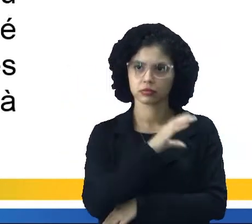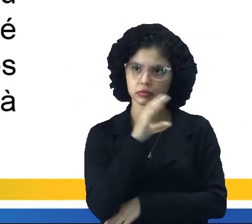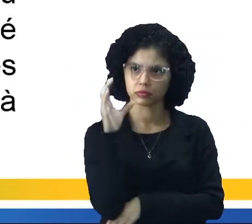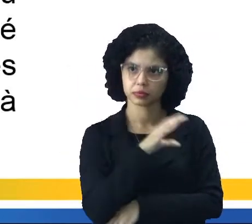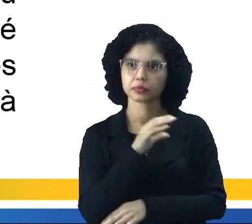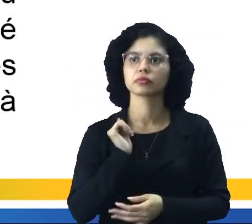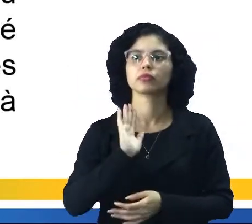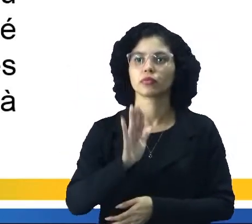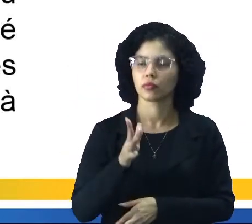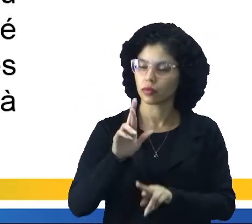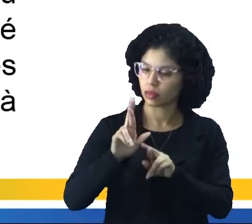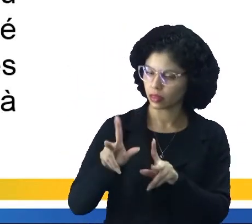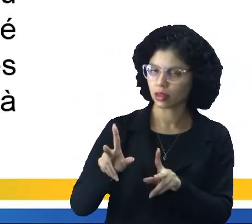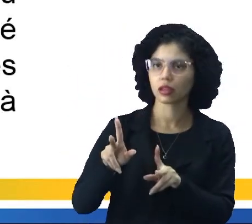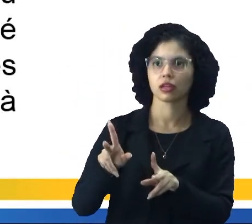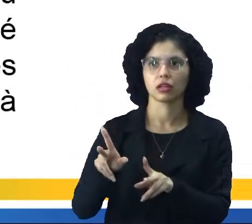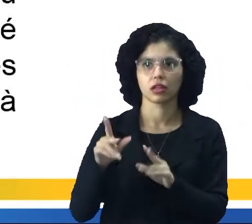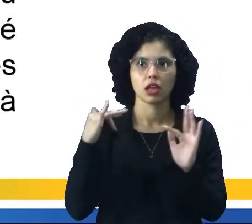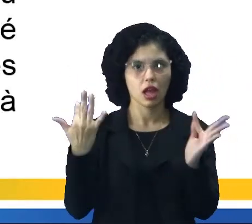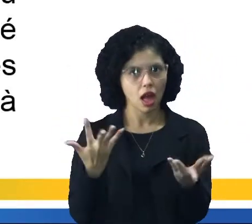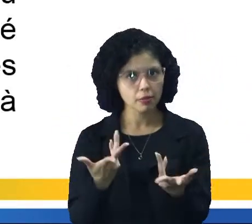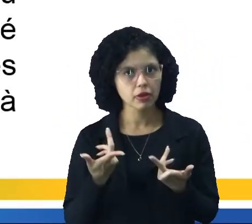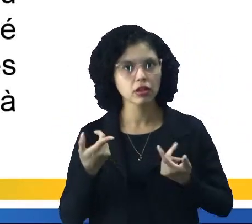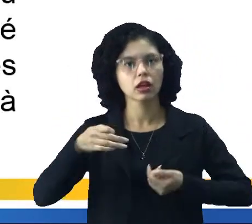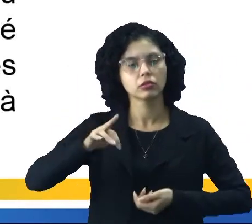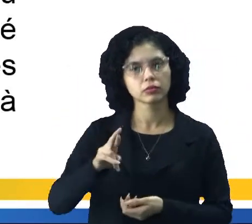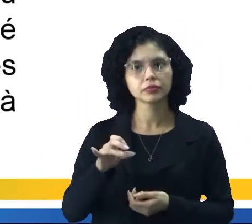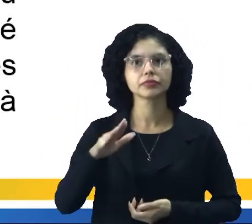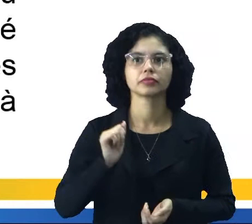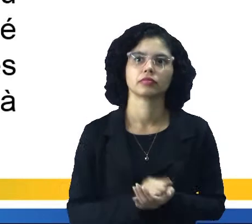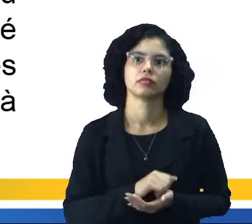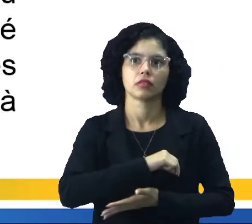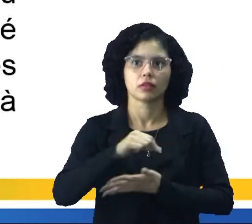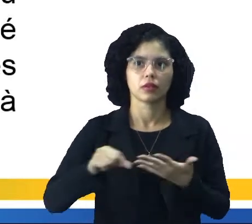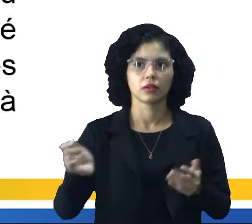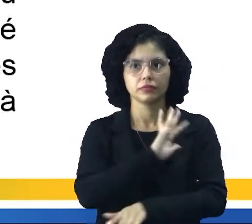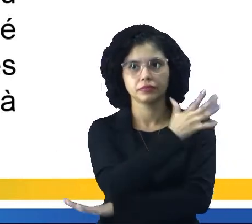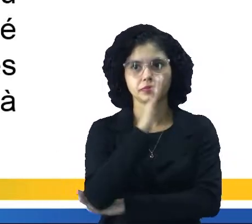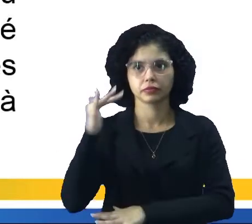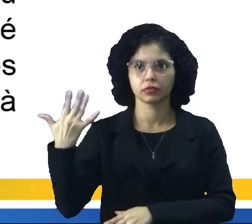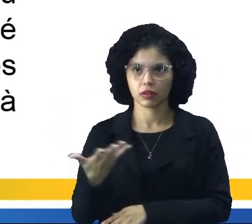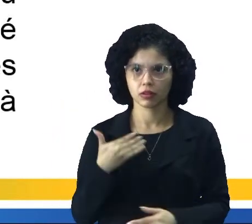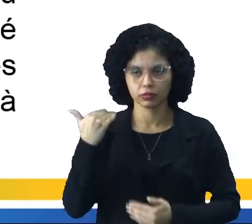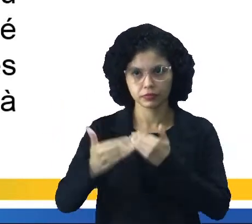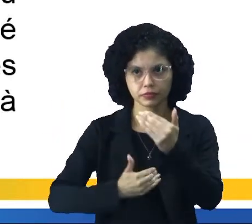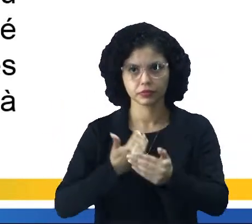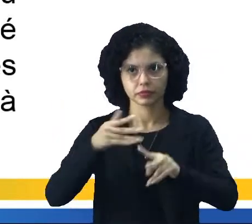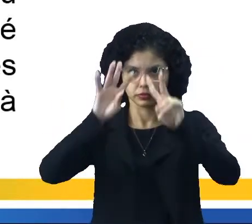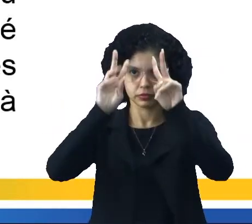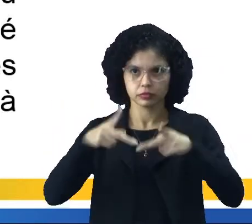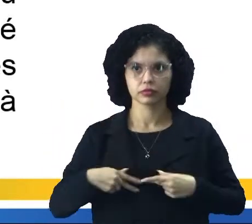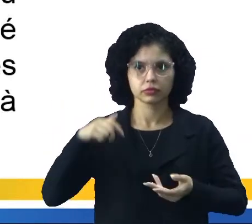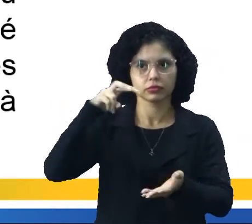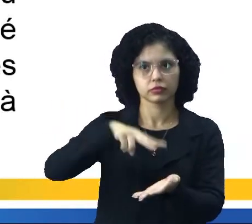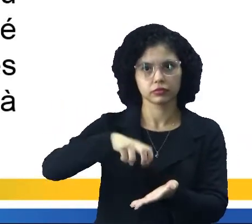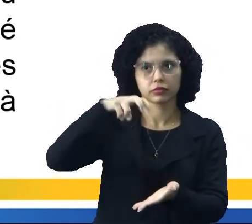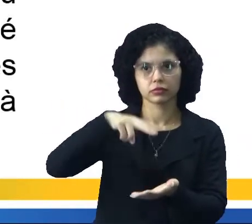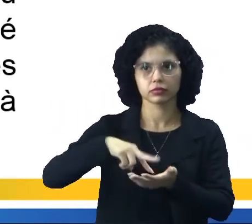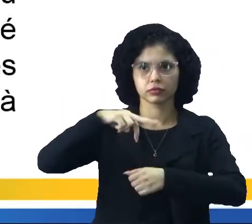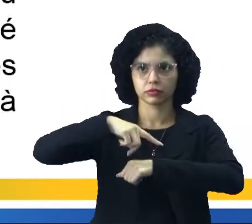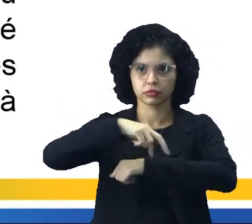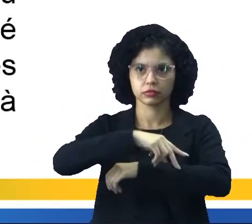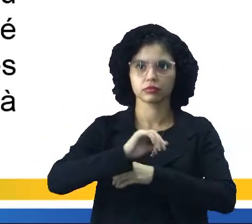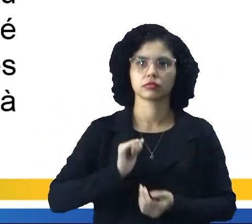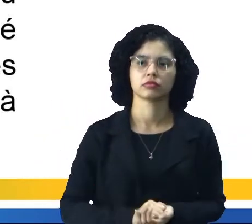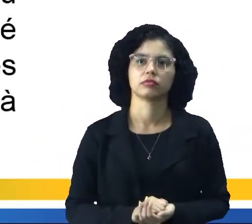velocidade, que já é diferente de habilidade motora, que são elementos naturais com base no desenvolvimento humano. Andar,